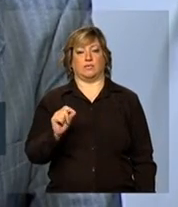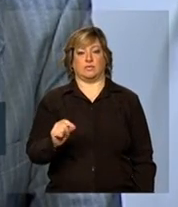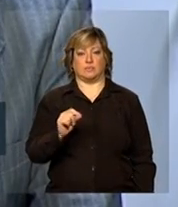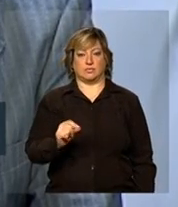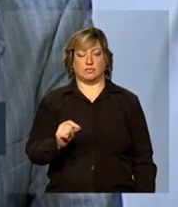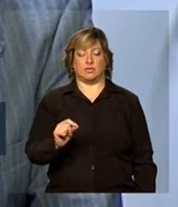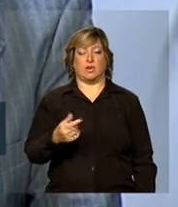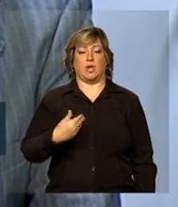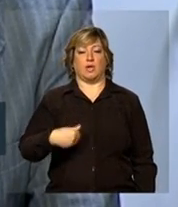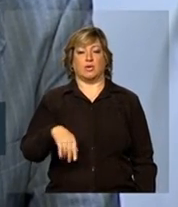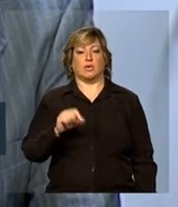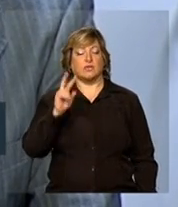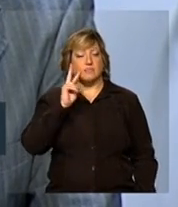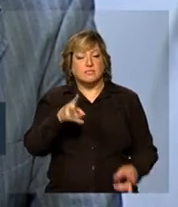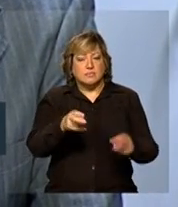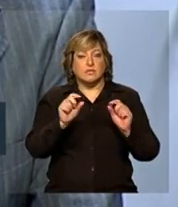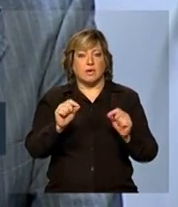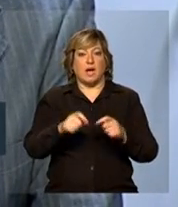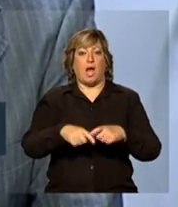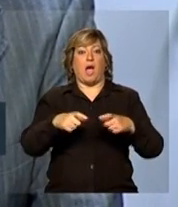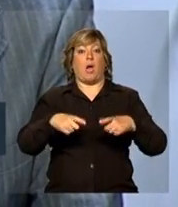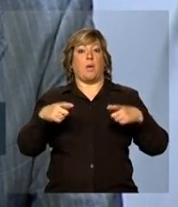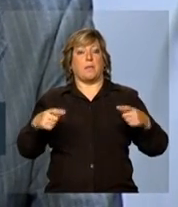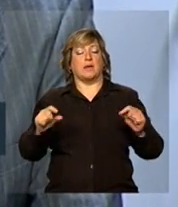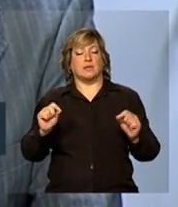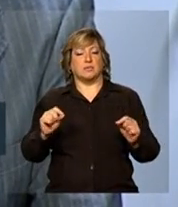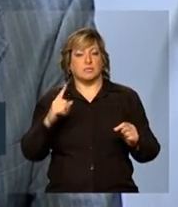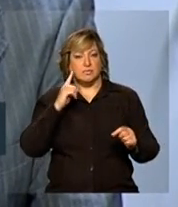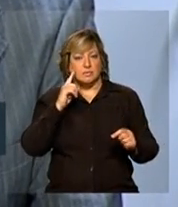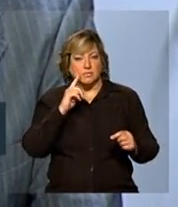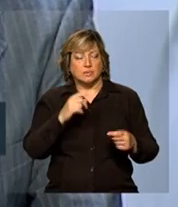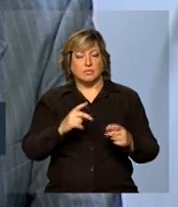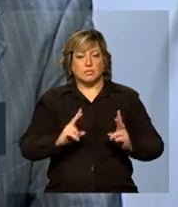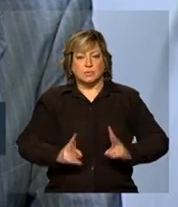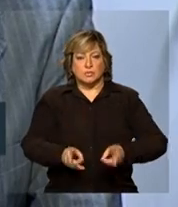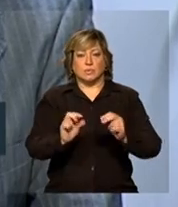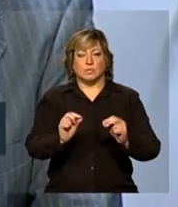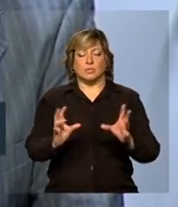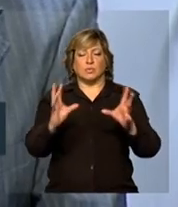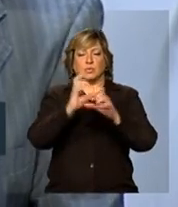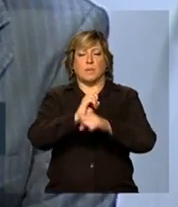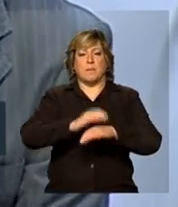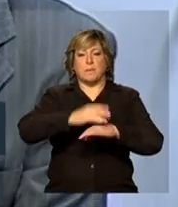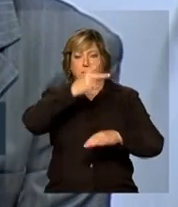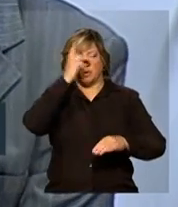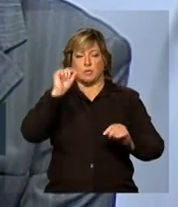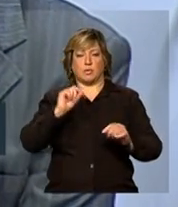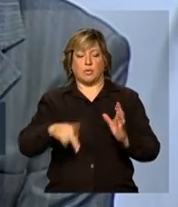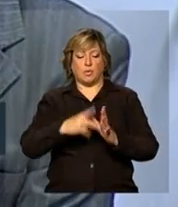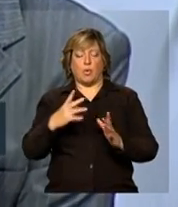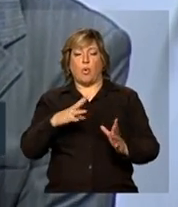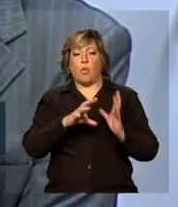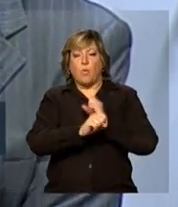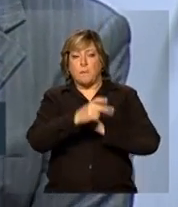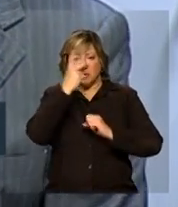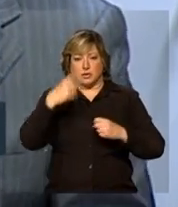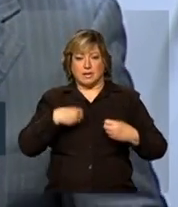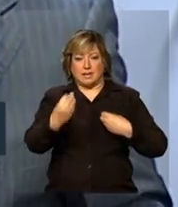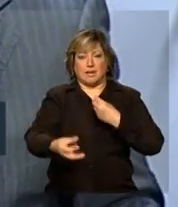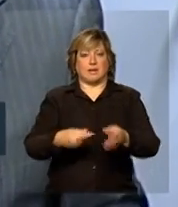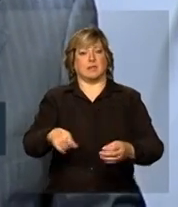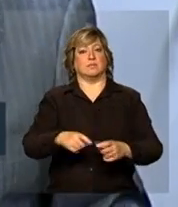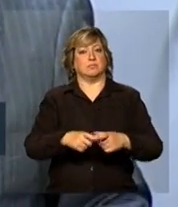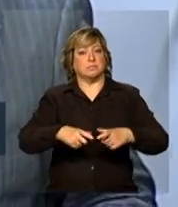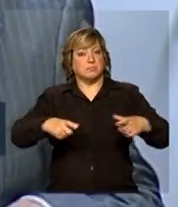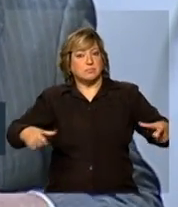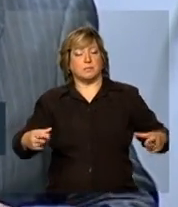aumento sustentável do número de doação por milhão de habitantes. Mais uma vez que tivemos esse